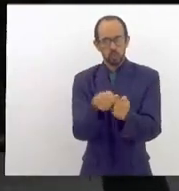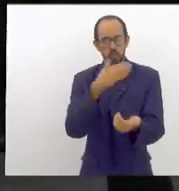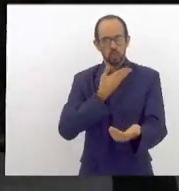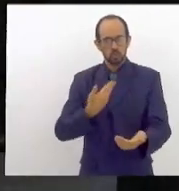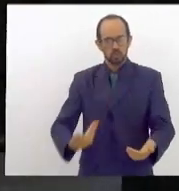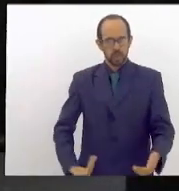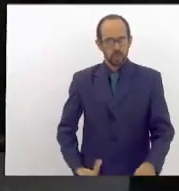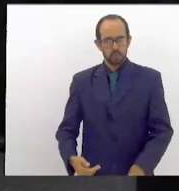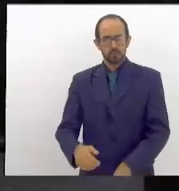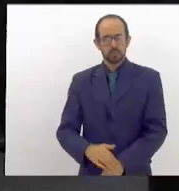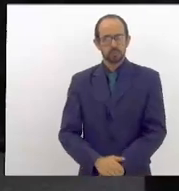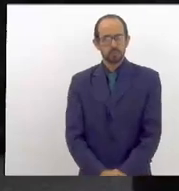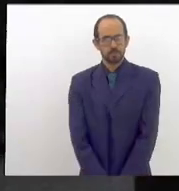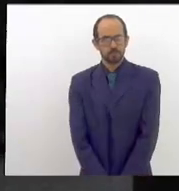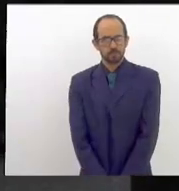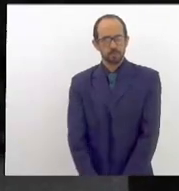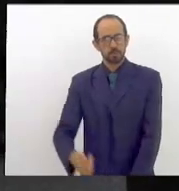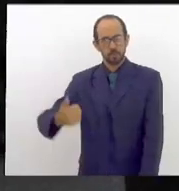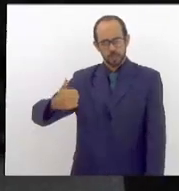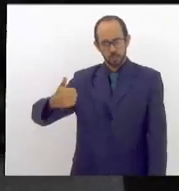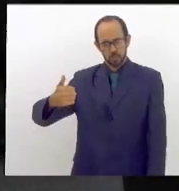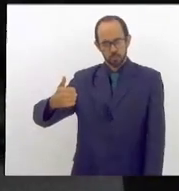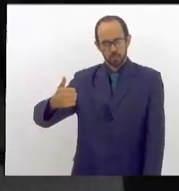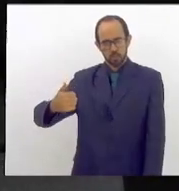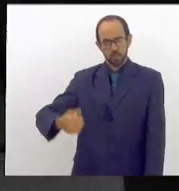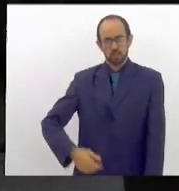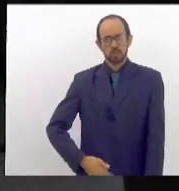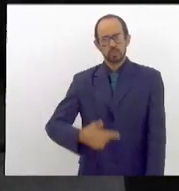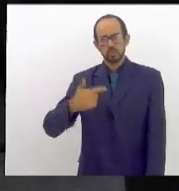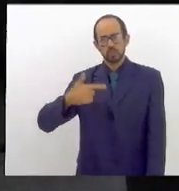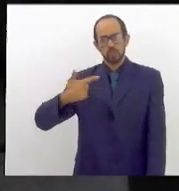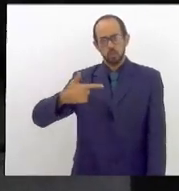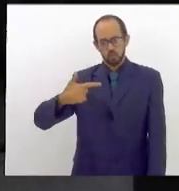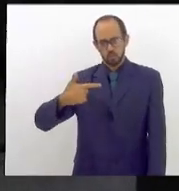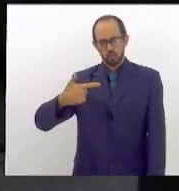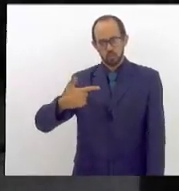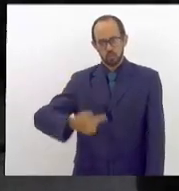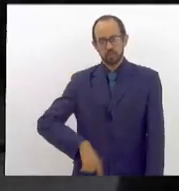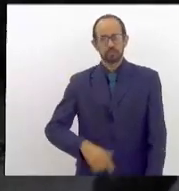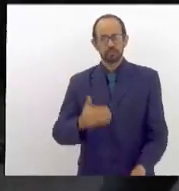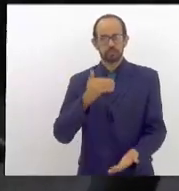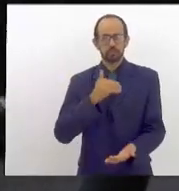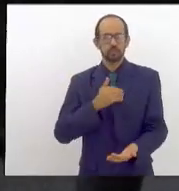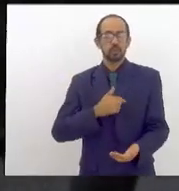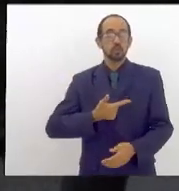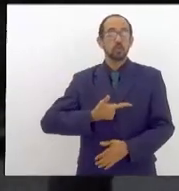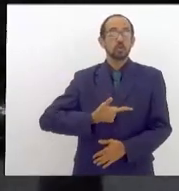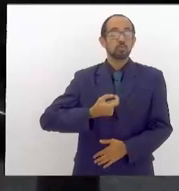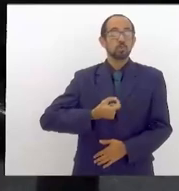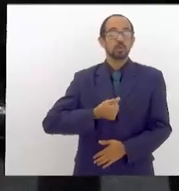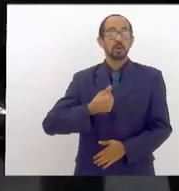primeiro ponto segundo ponto desde 2014